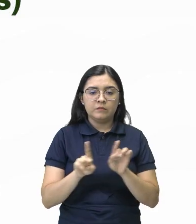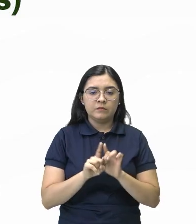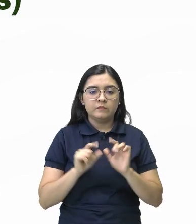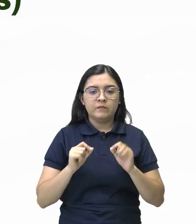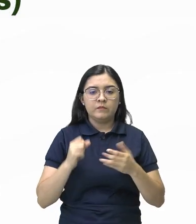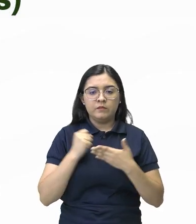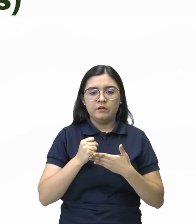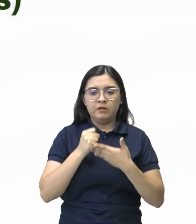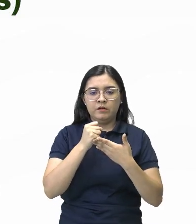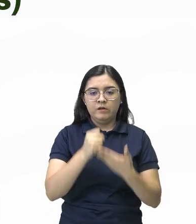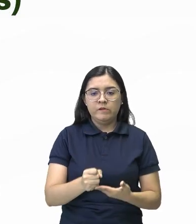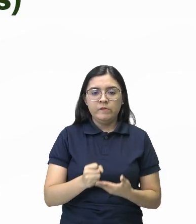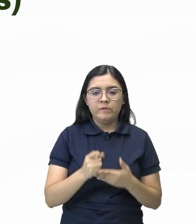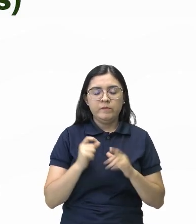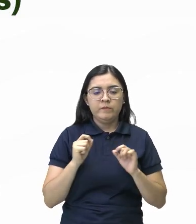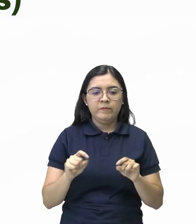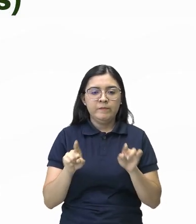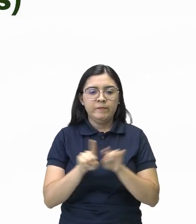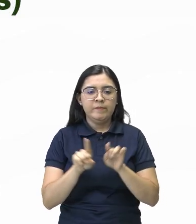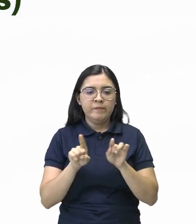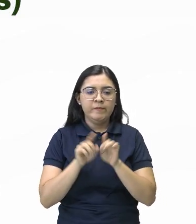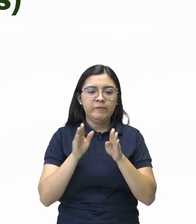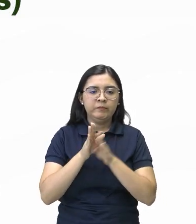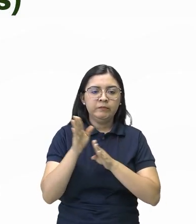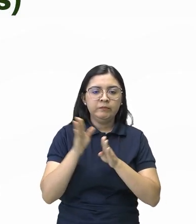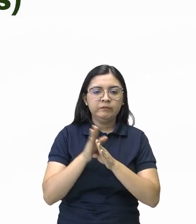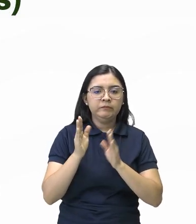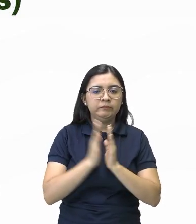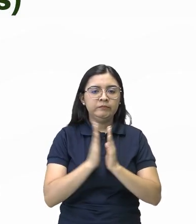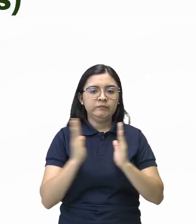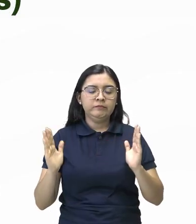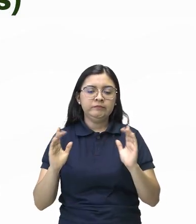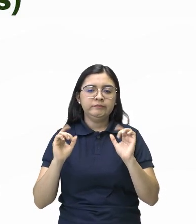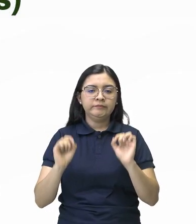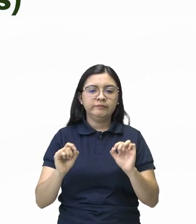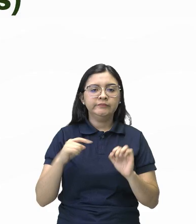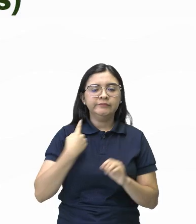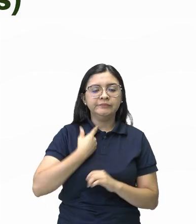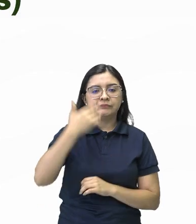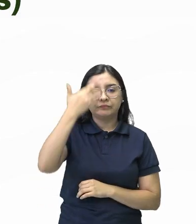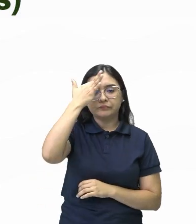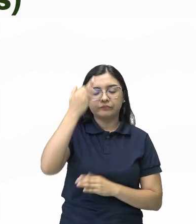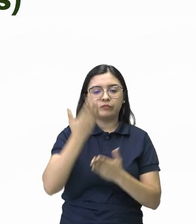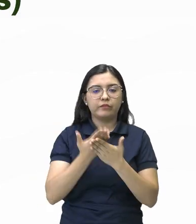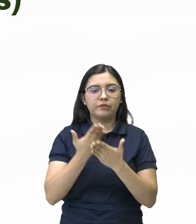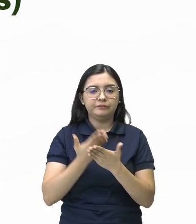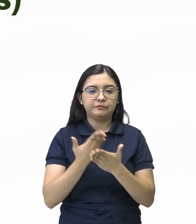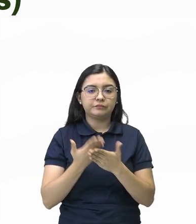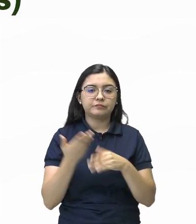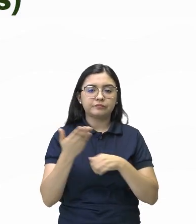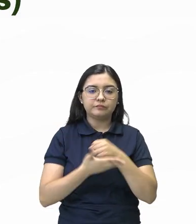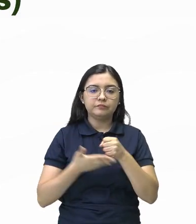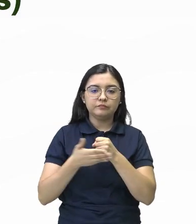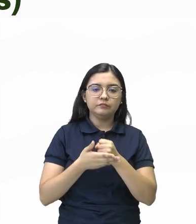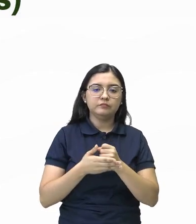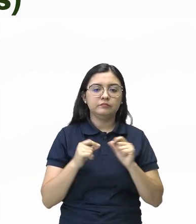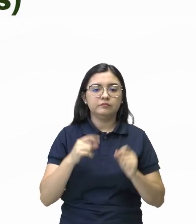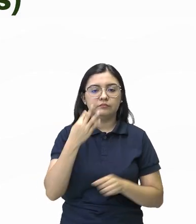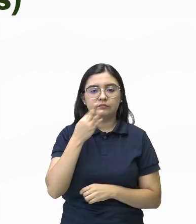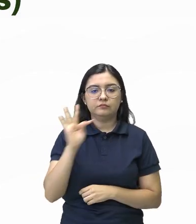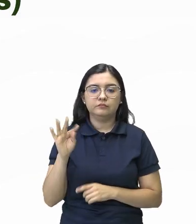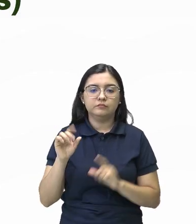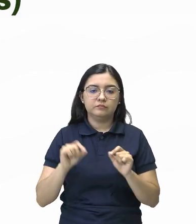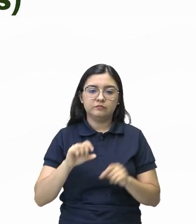vai ajudar ou vai auxiliar aí no processo do entendimento dos estudos baseados na teoria sintética, que